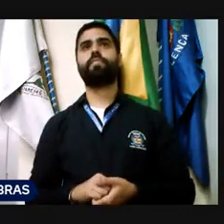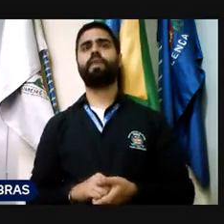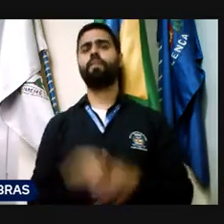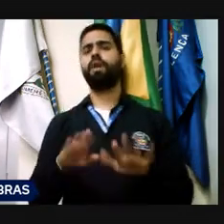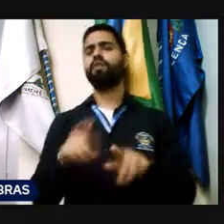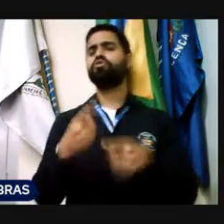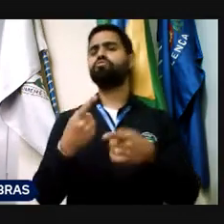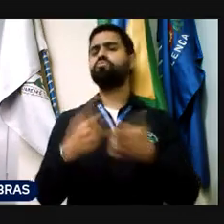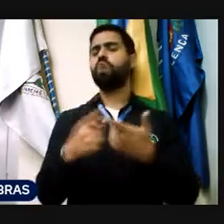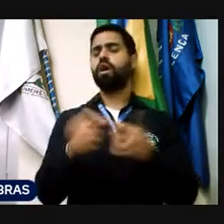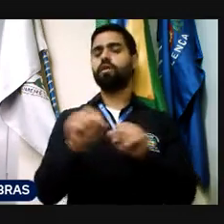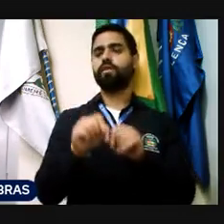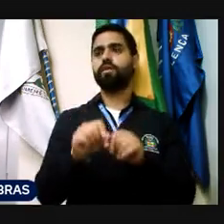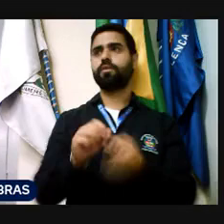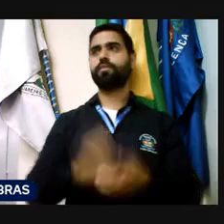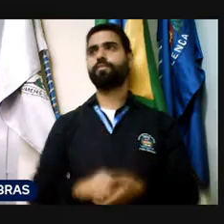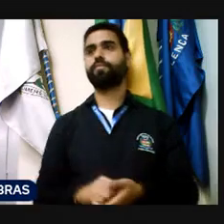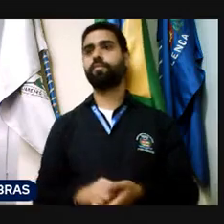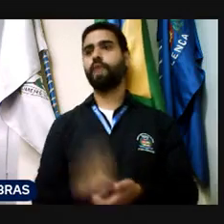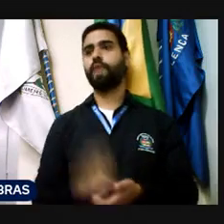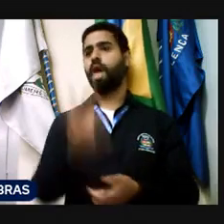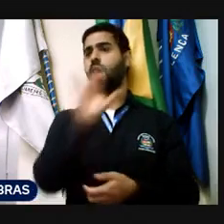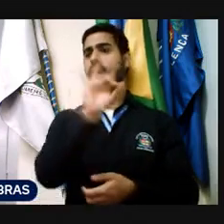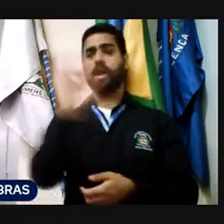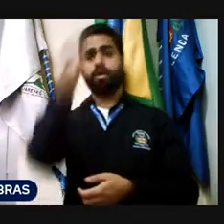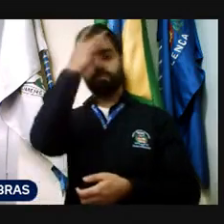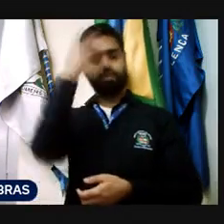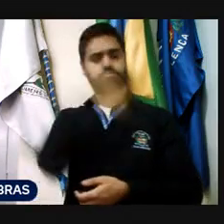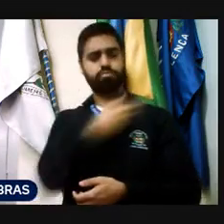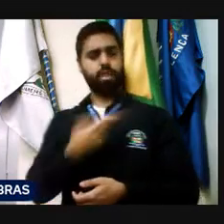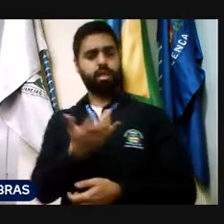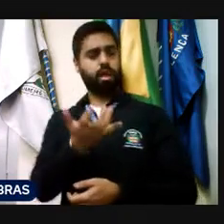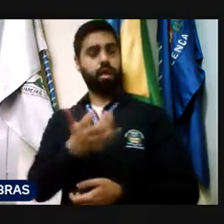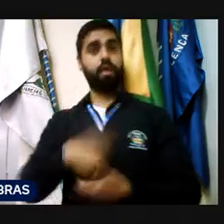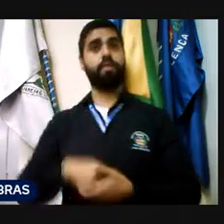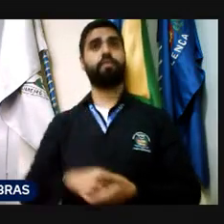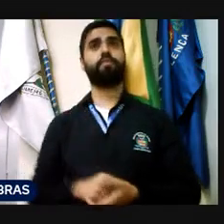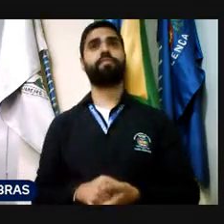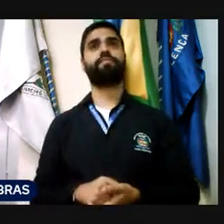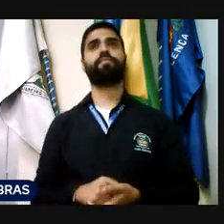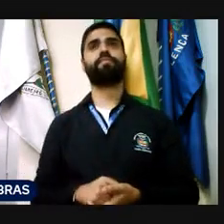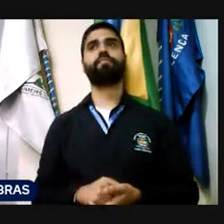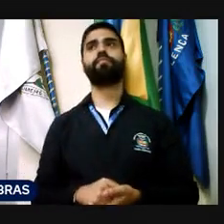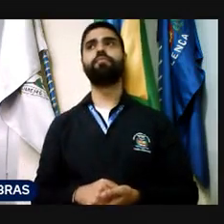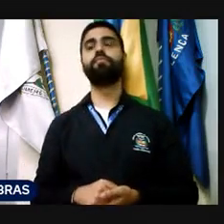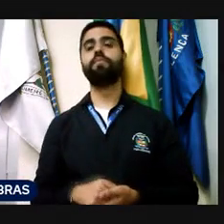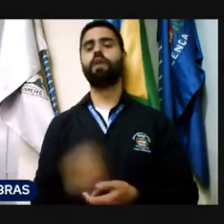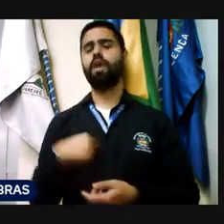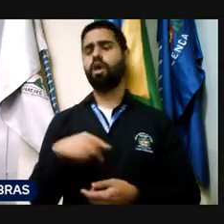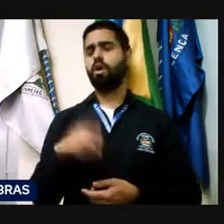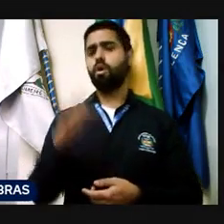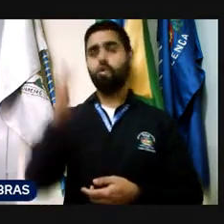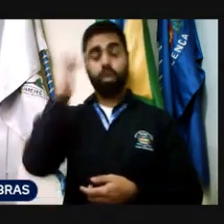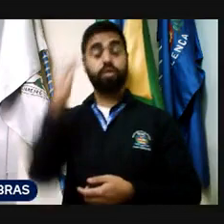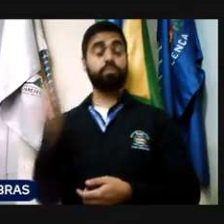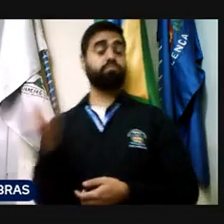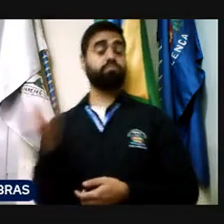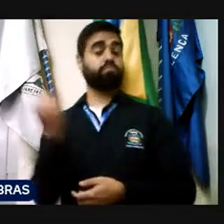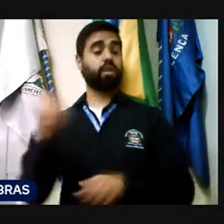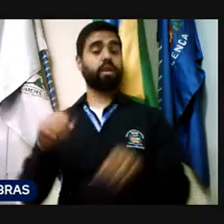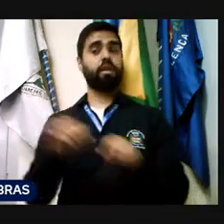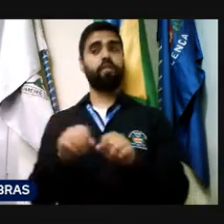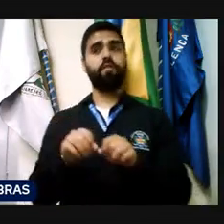isso? Cada um faz o modelo de gestão que quer, né? Eu viso, acho importante fazer